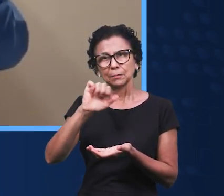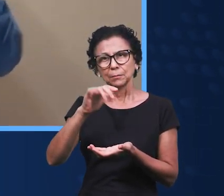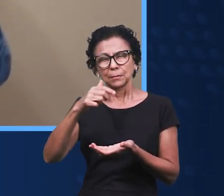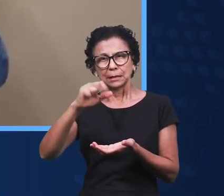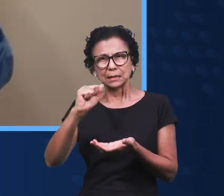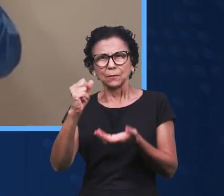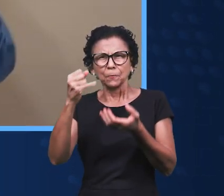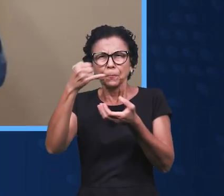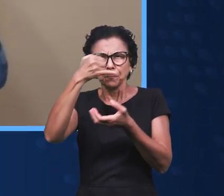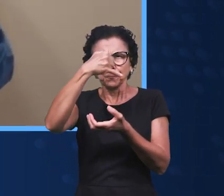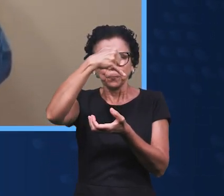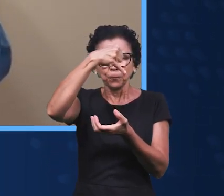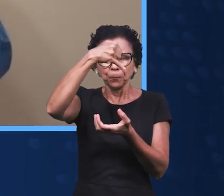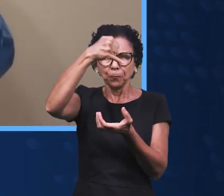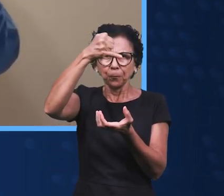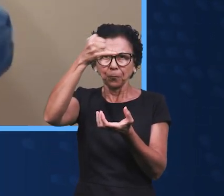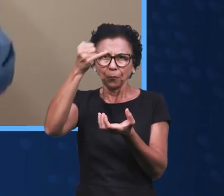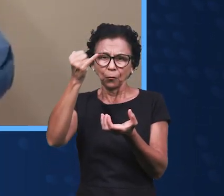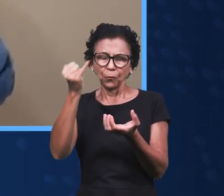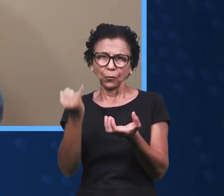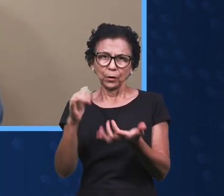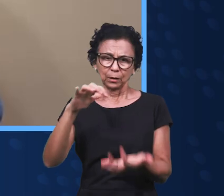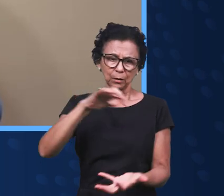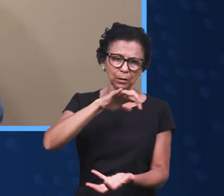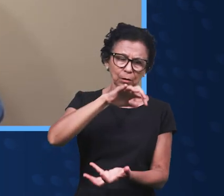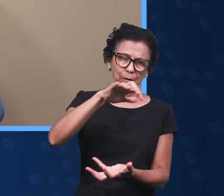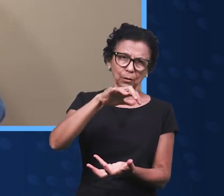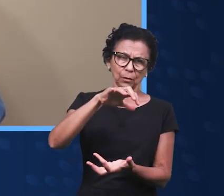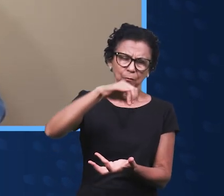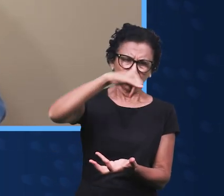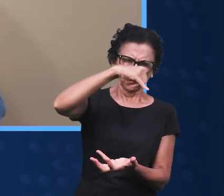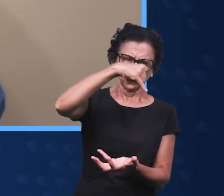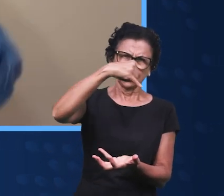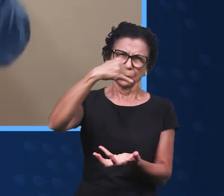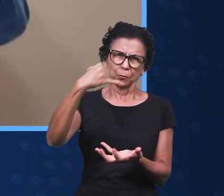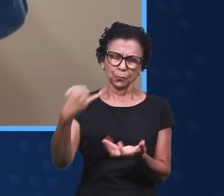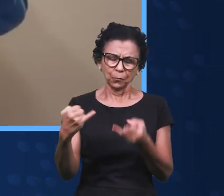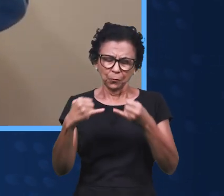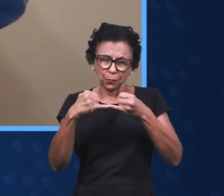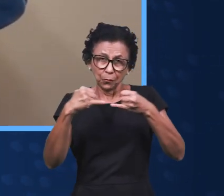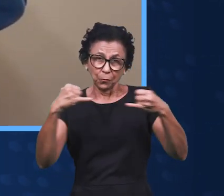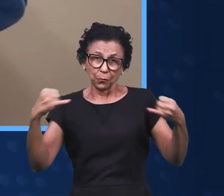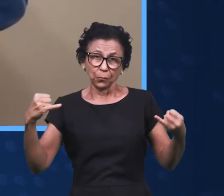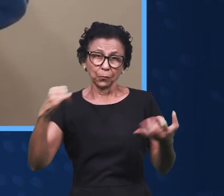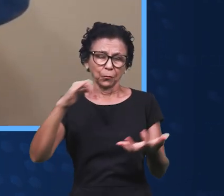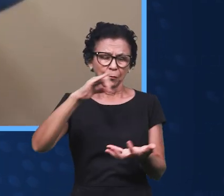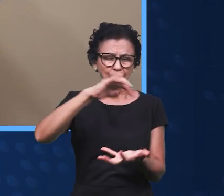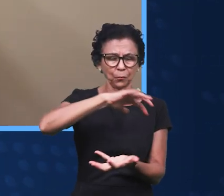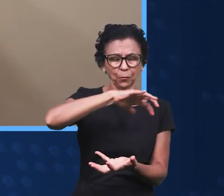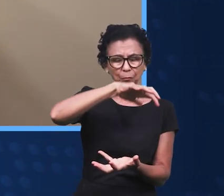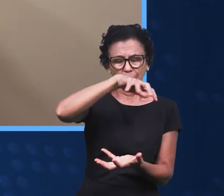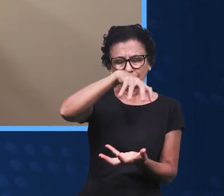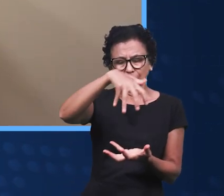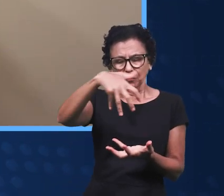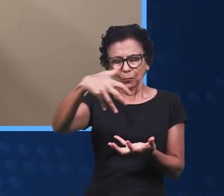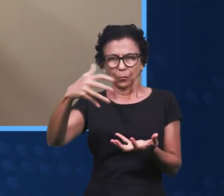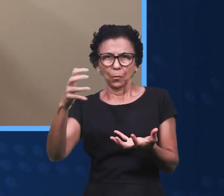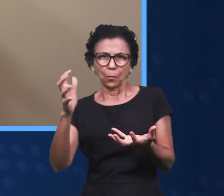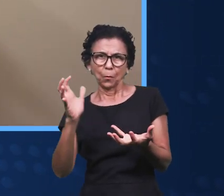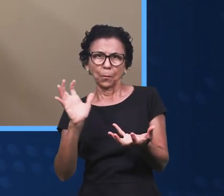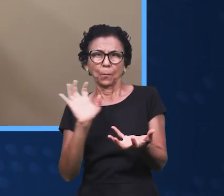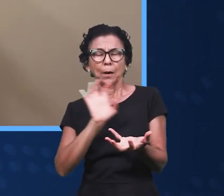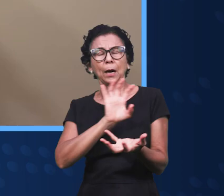essa camada fina da chamada litosfera, o que ocorre? Como se fosse tábuas dentro de